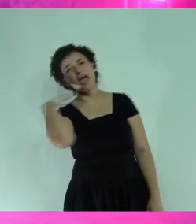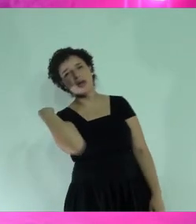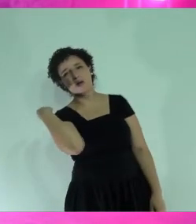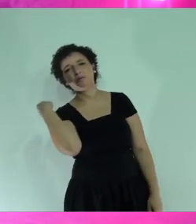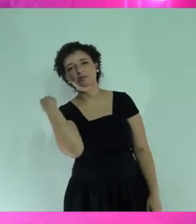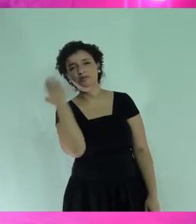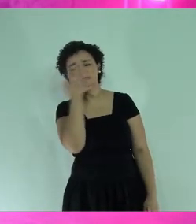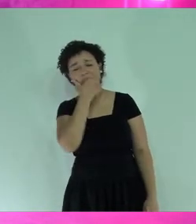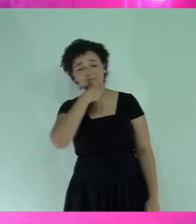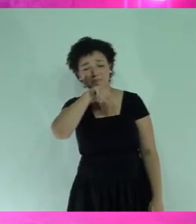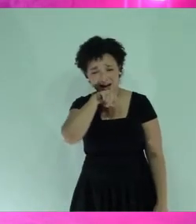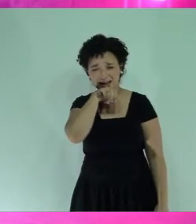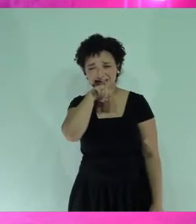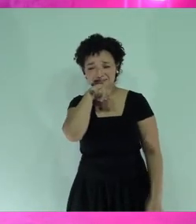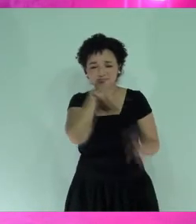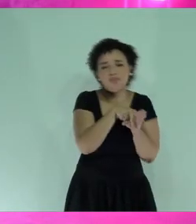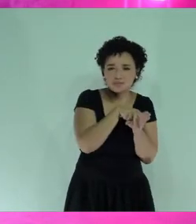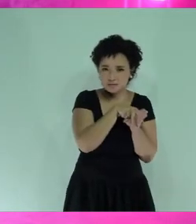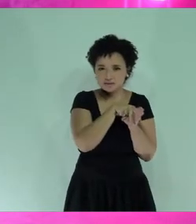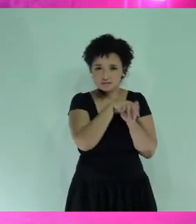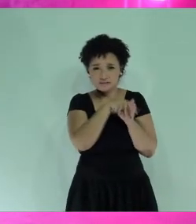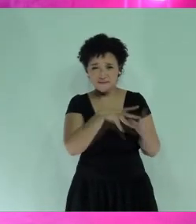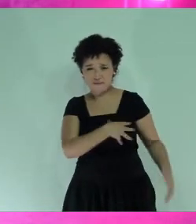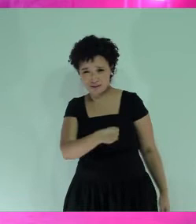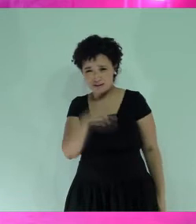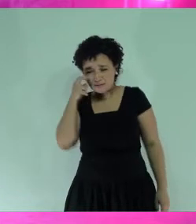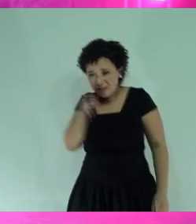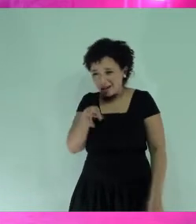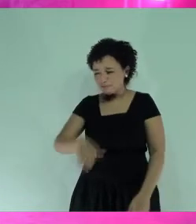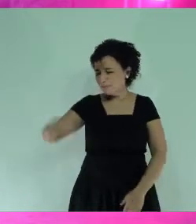que nem sequer viram o crescimento dos filhos.